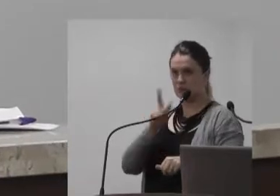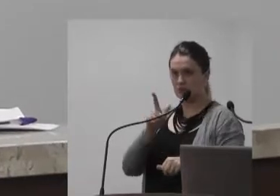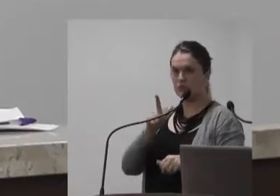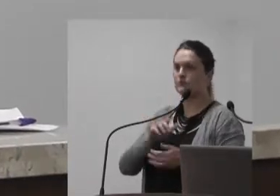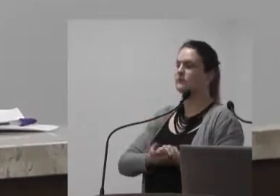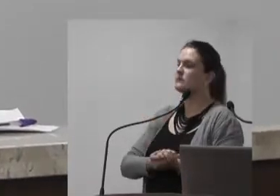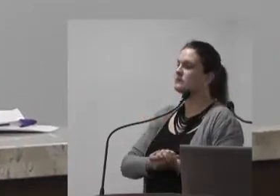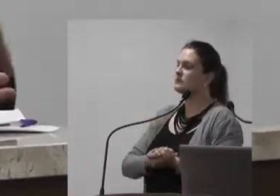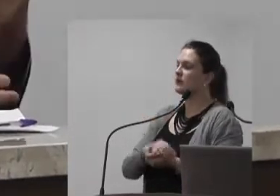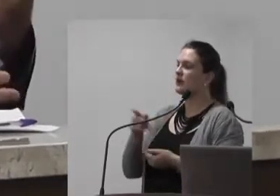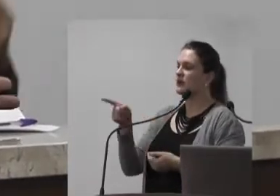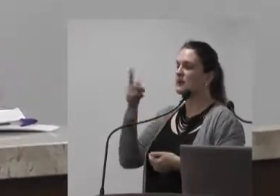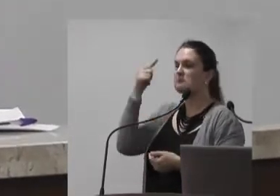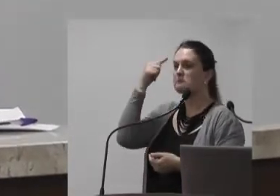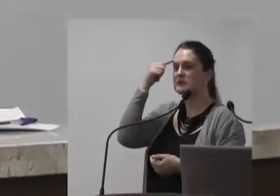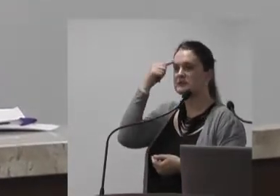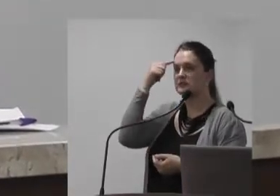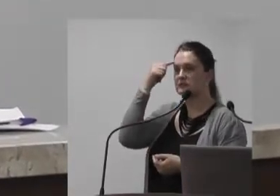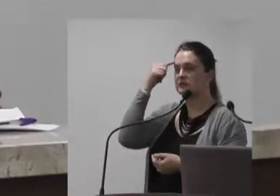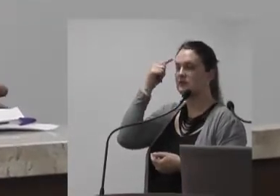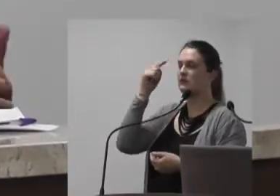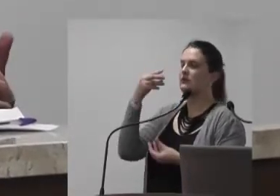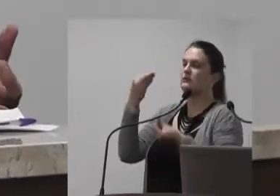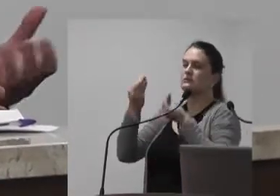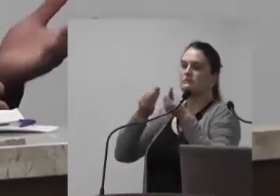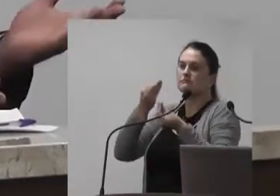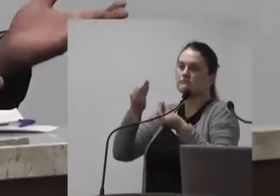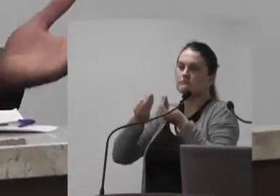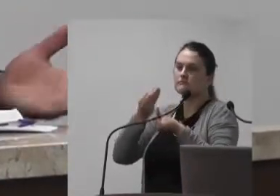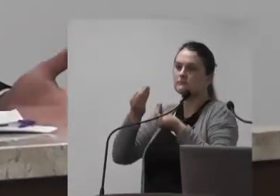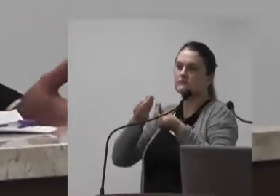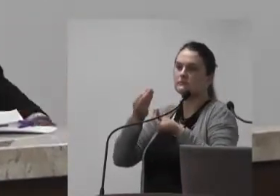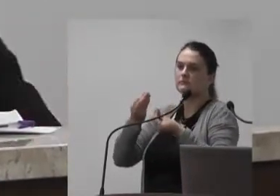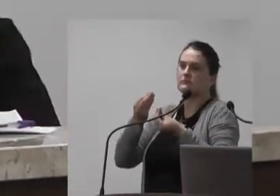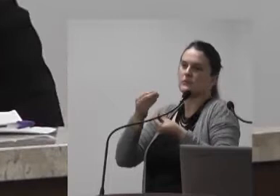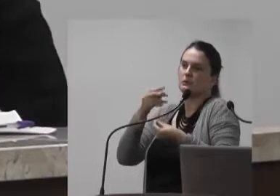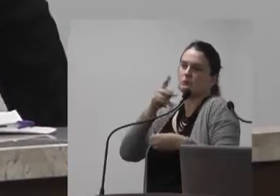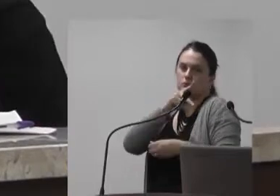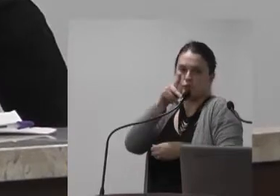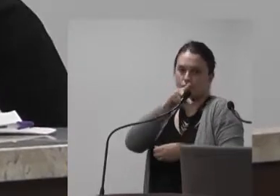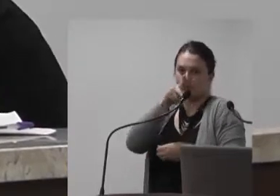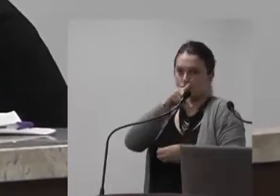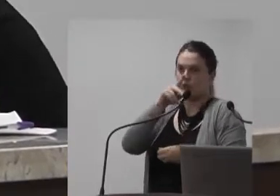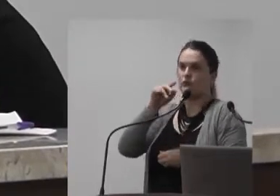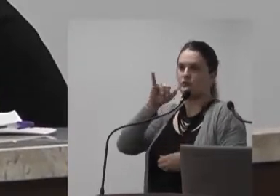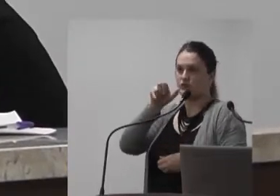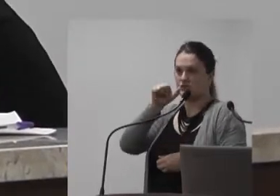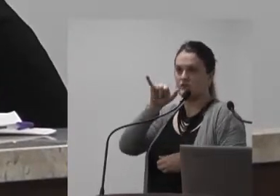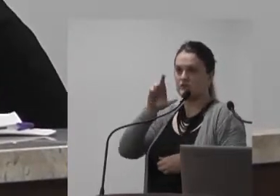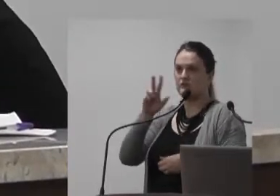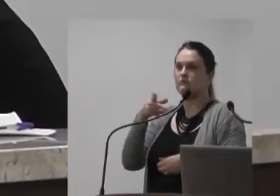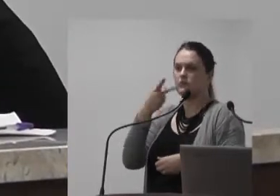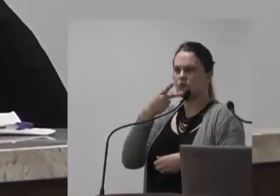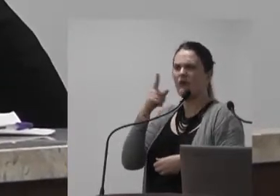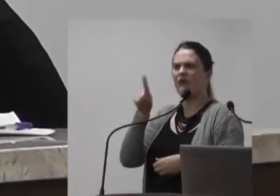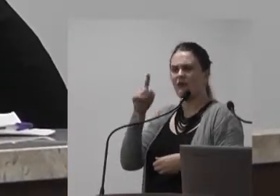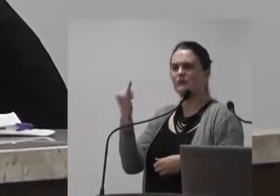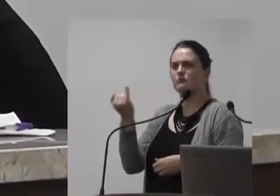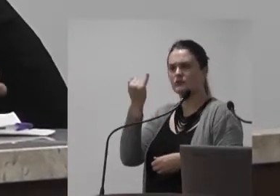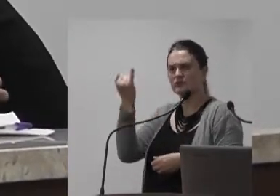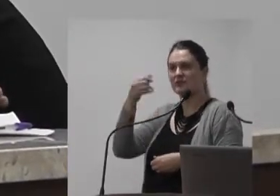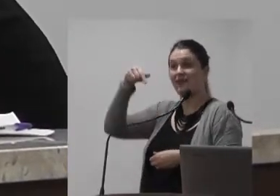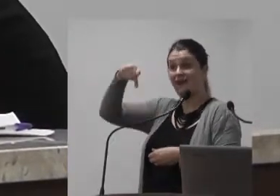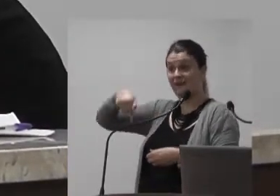né? Penso, como o professor Jair mencionou, da importância